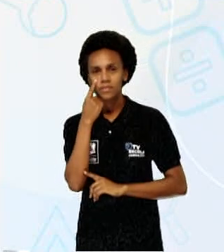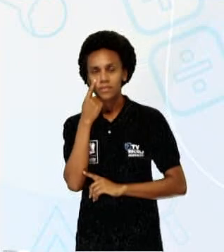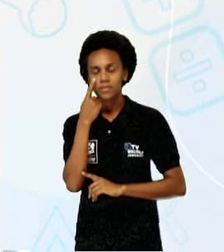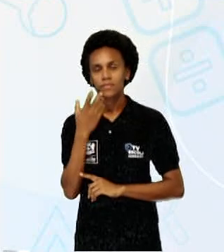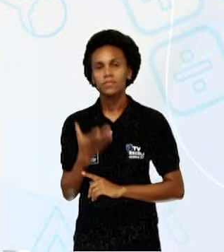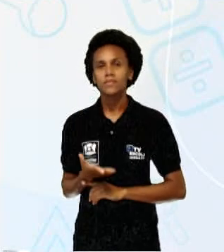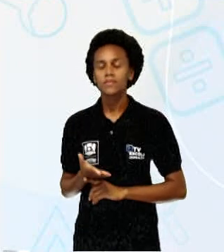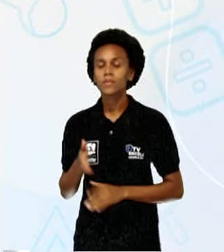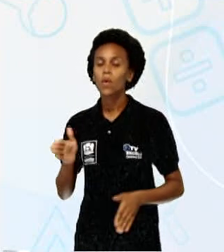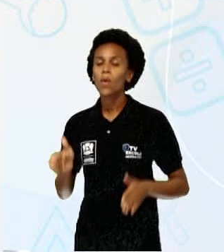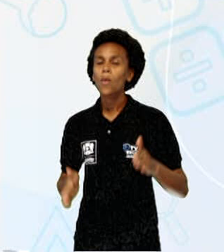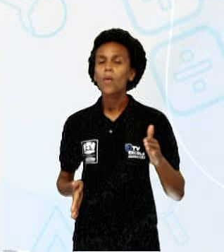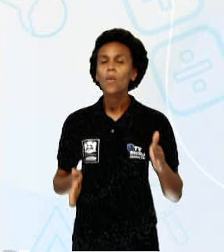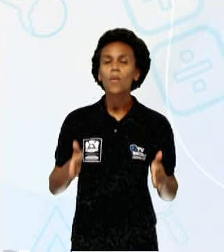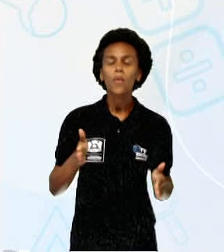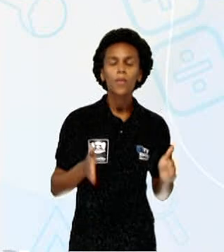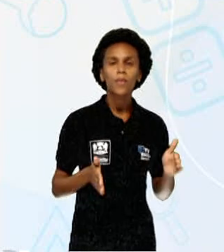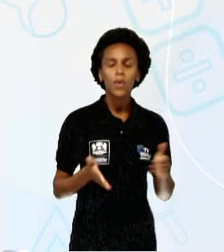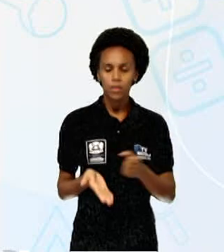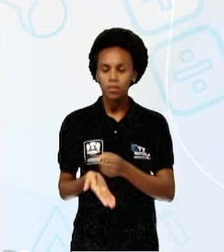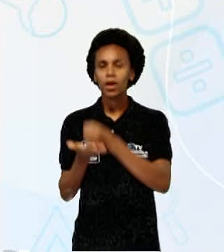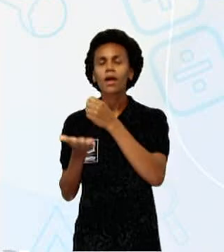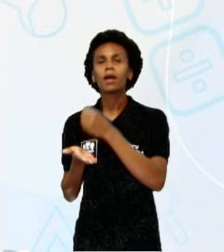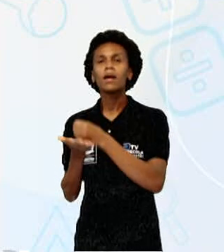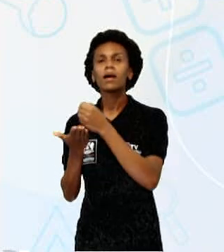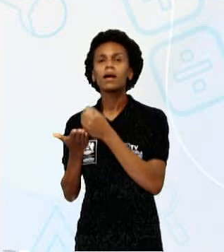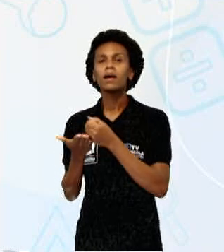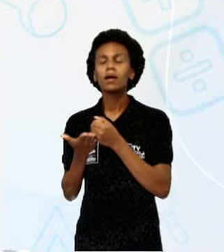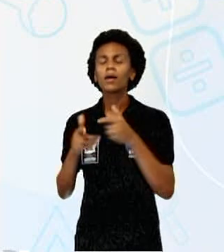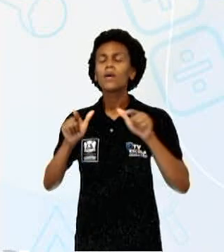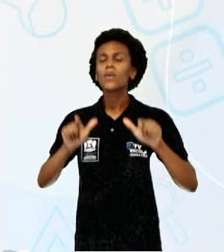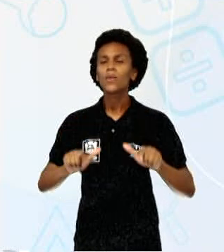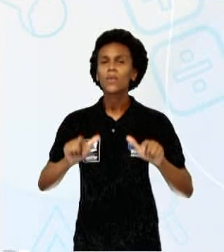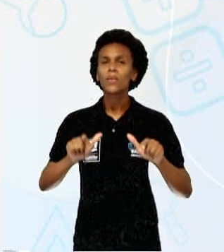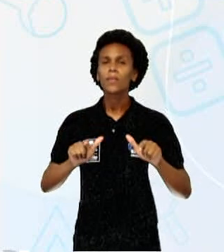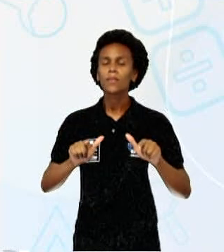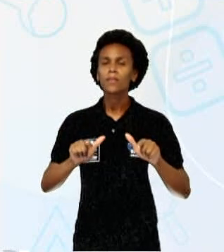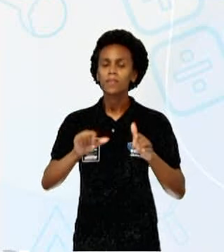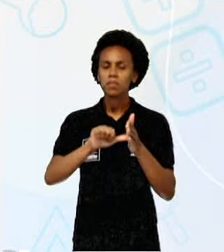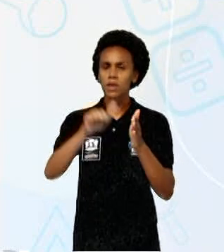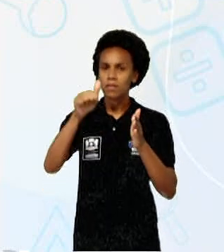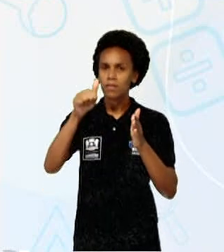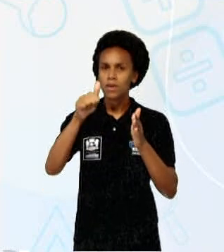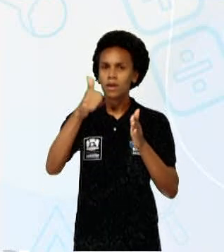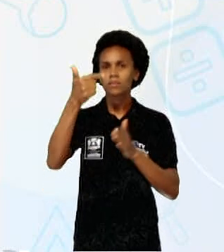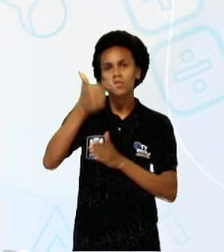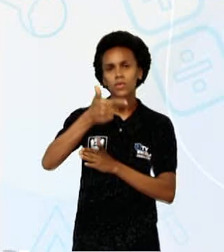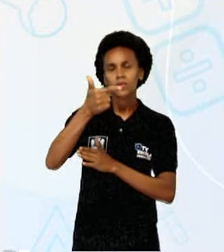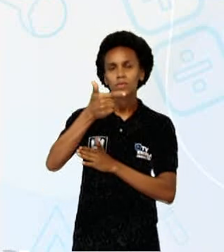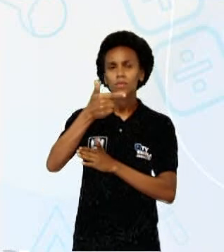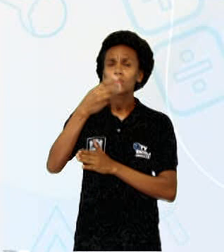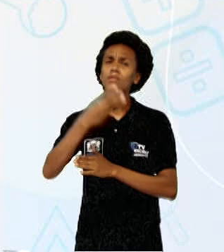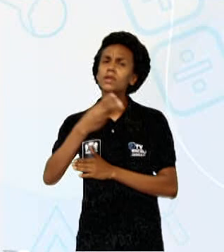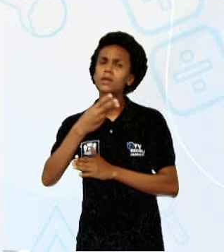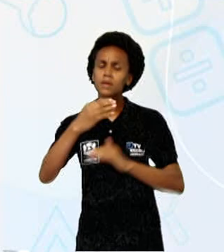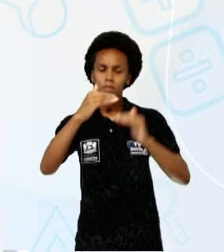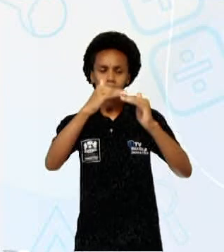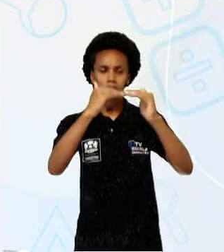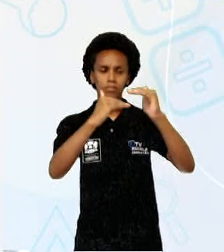robôs e as petecas Estão onde na primeira segunda ou terceira prateleira estão na terceira prateleira estão na última